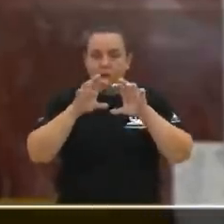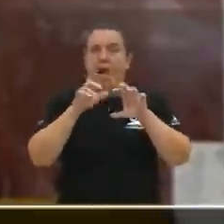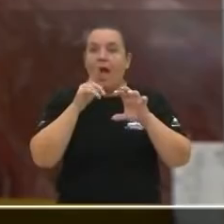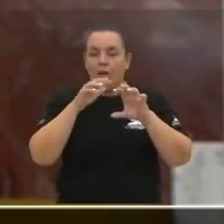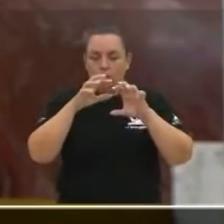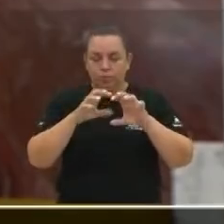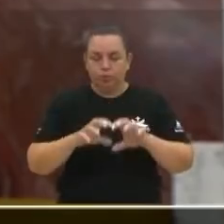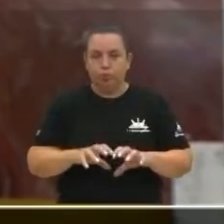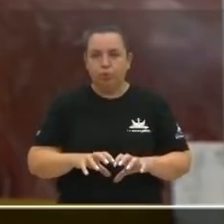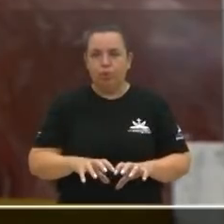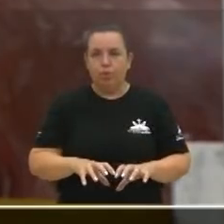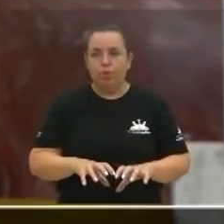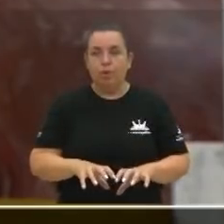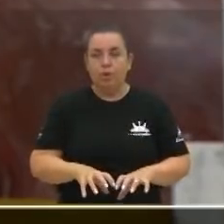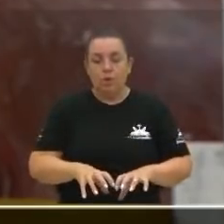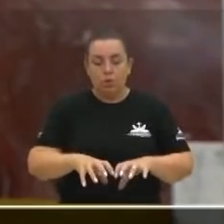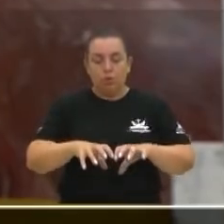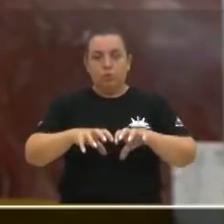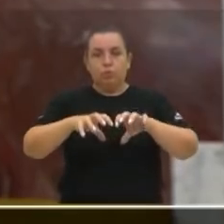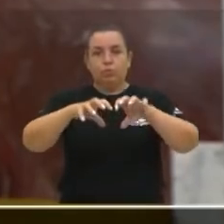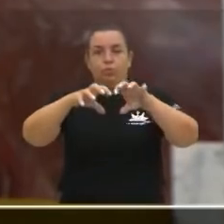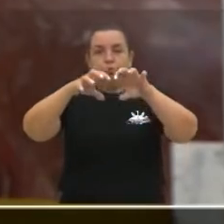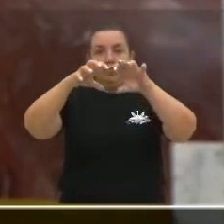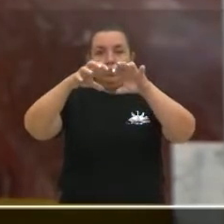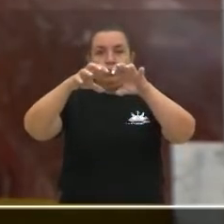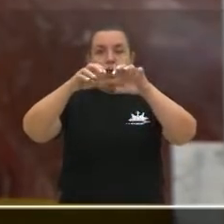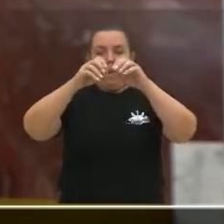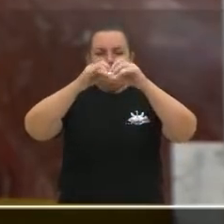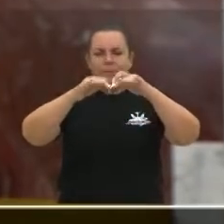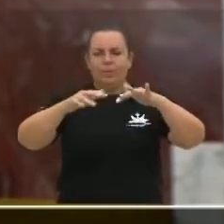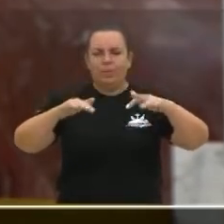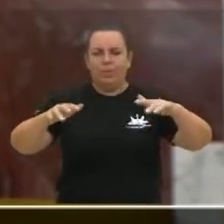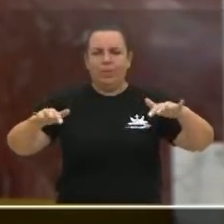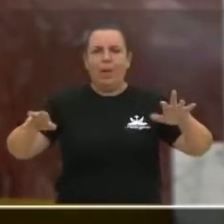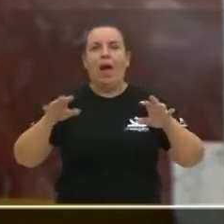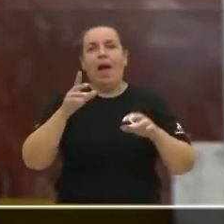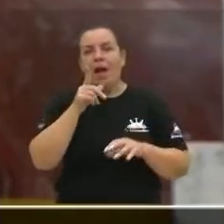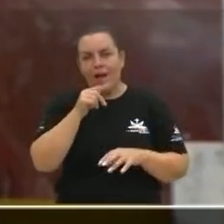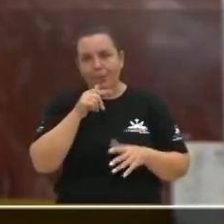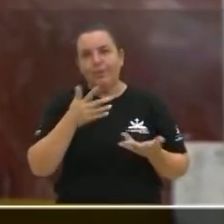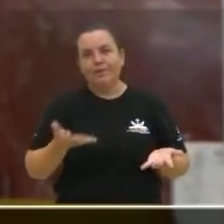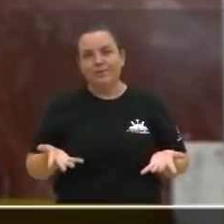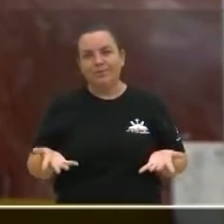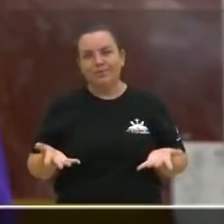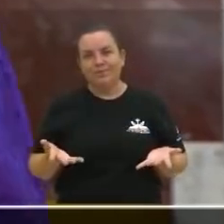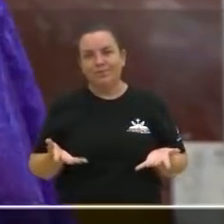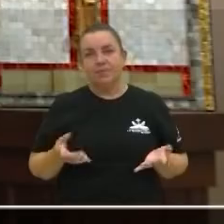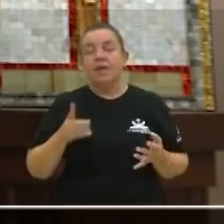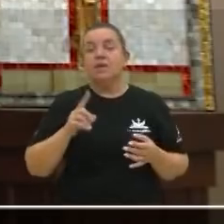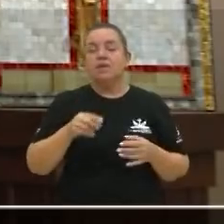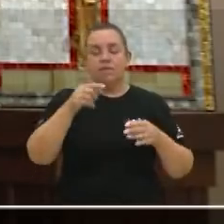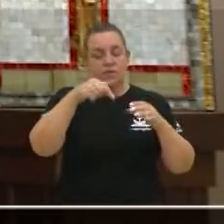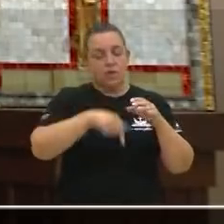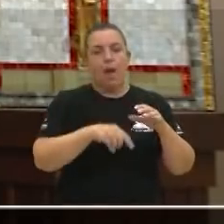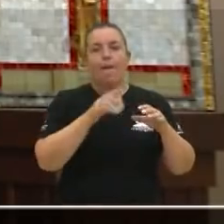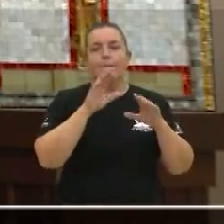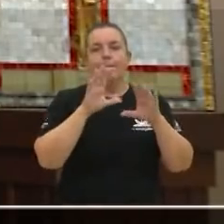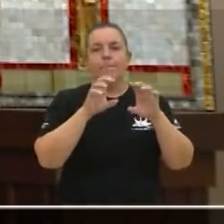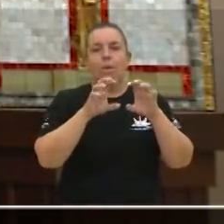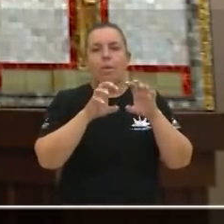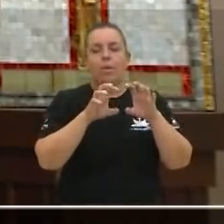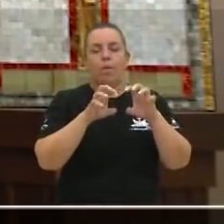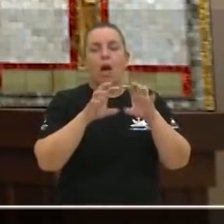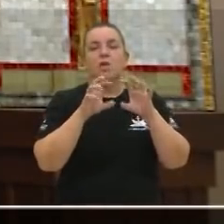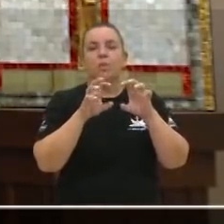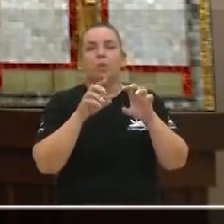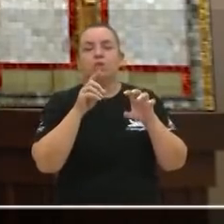e quando você leva a esponja você respinga água e se você mergulhar uma esponja no